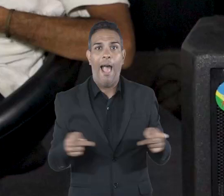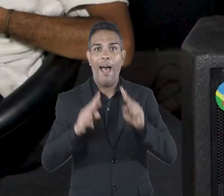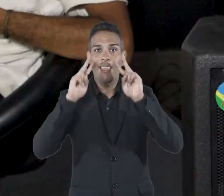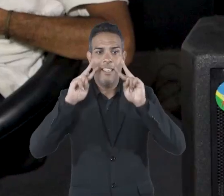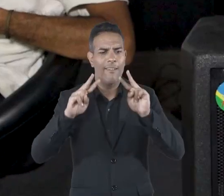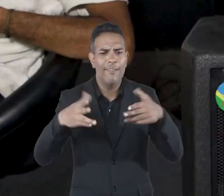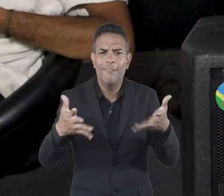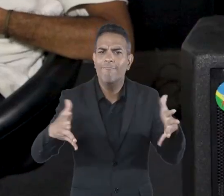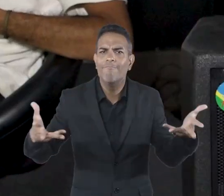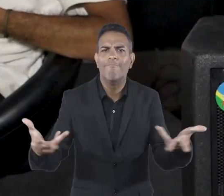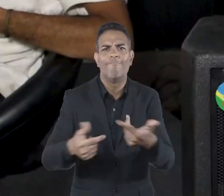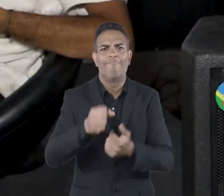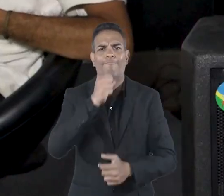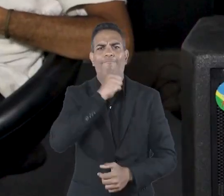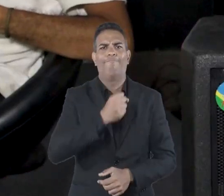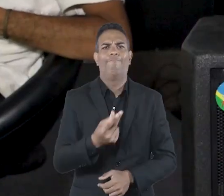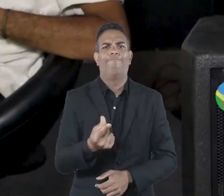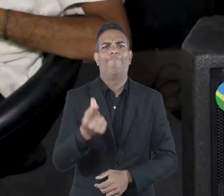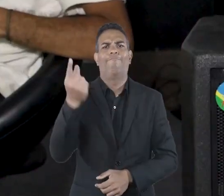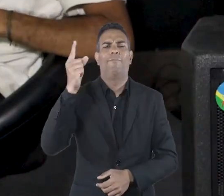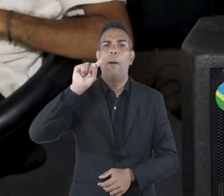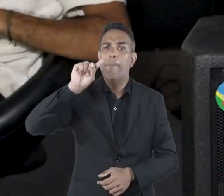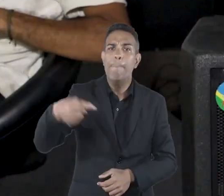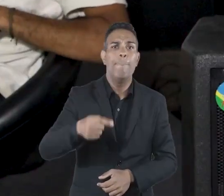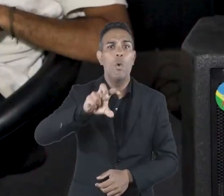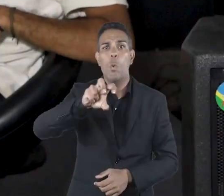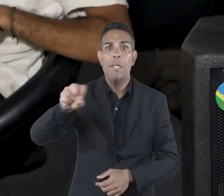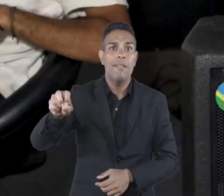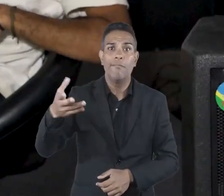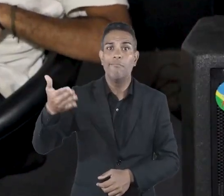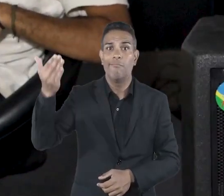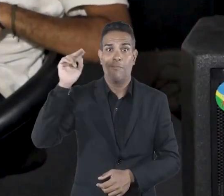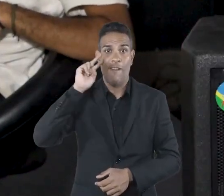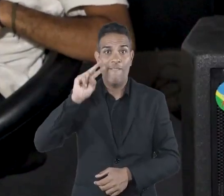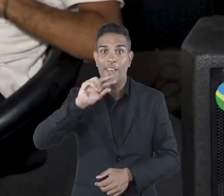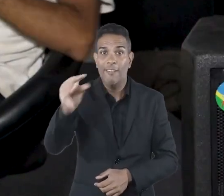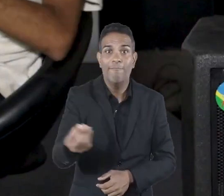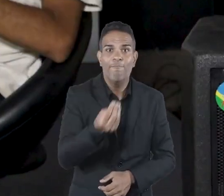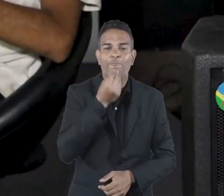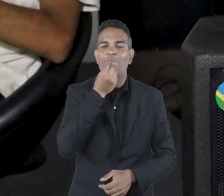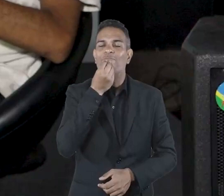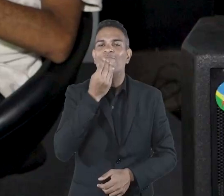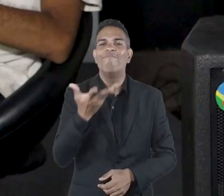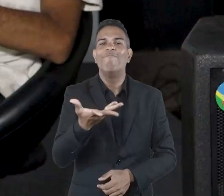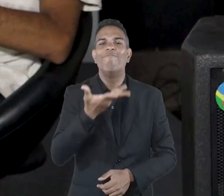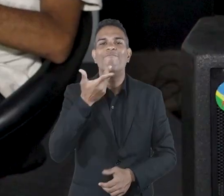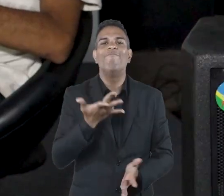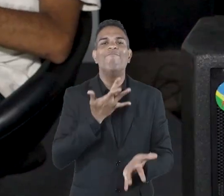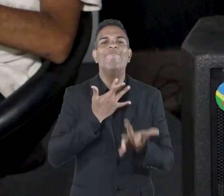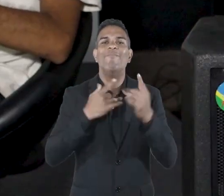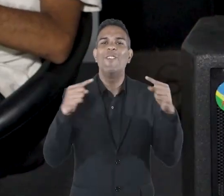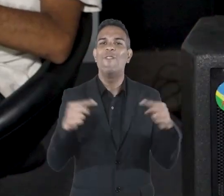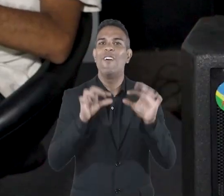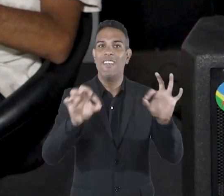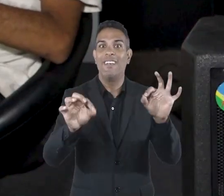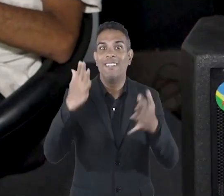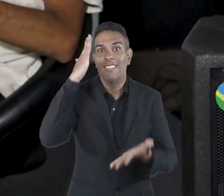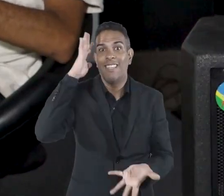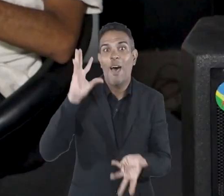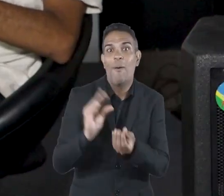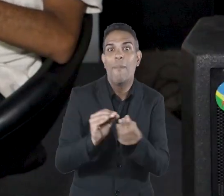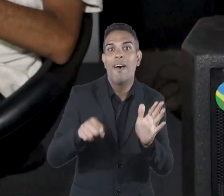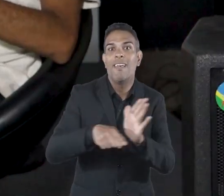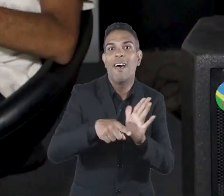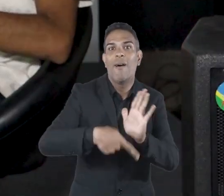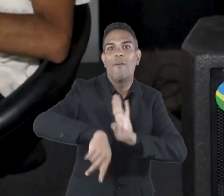pratos, tipo, milenários, que falam, né, de muitos anos atrás, que você pode desfrutar e comer